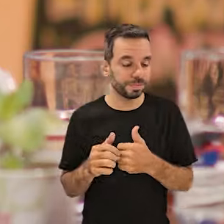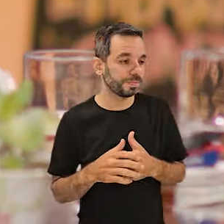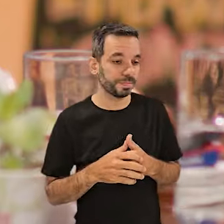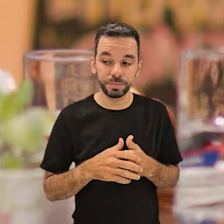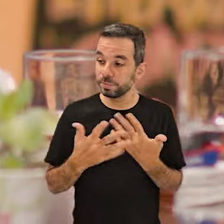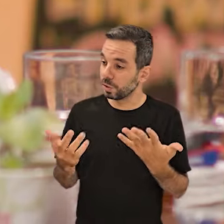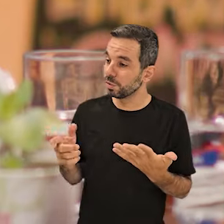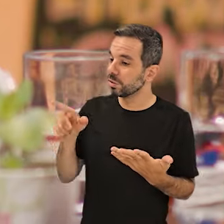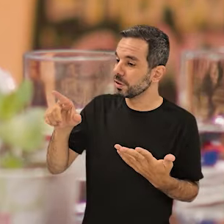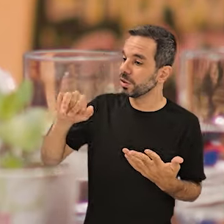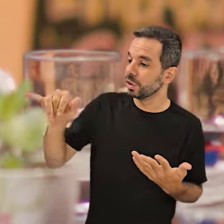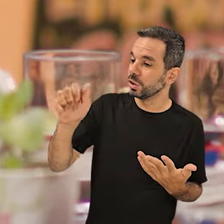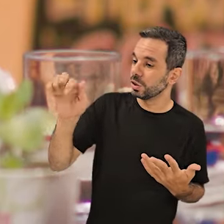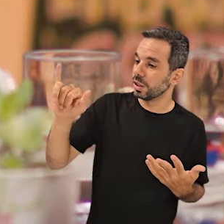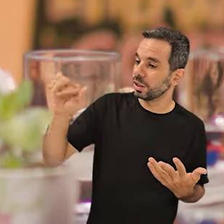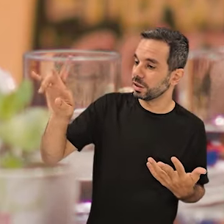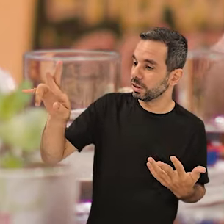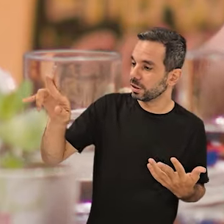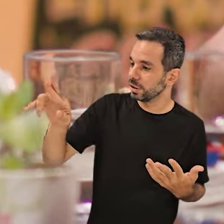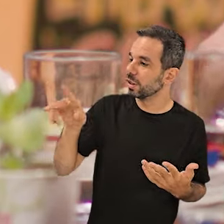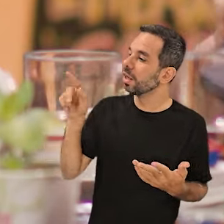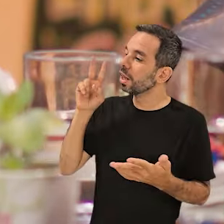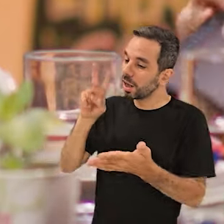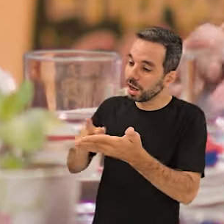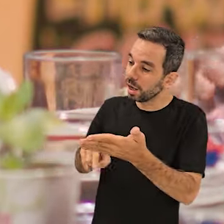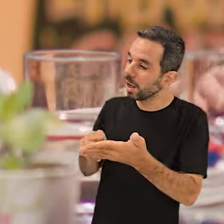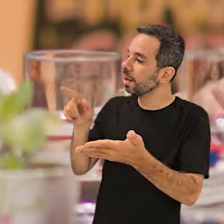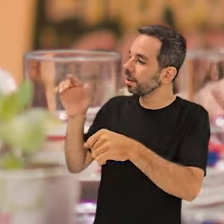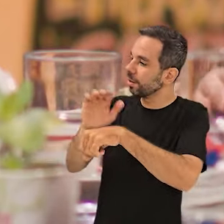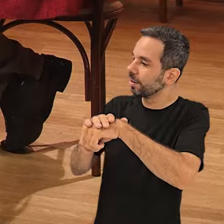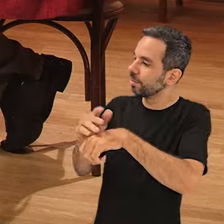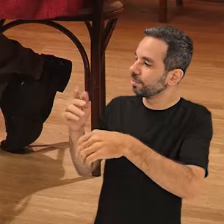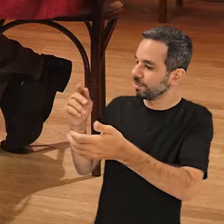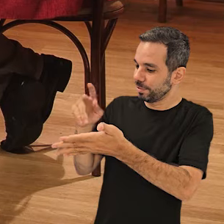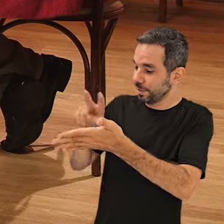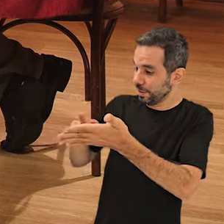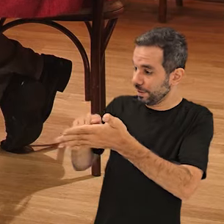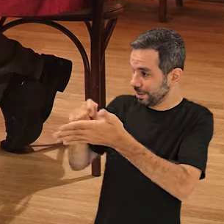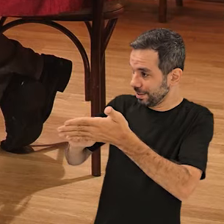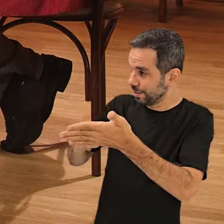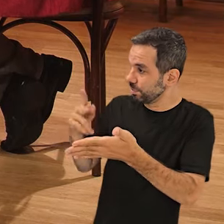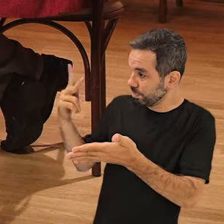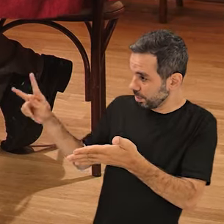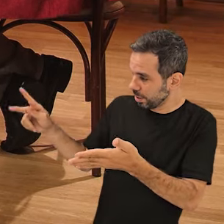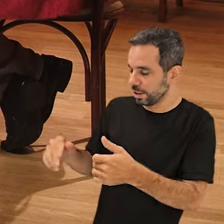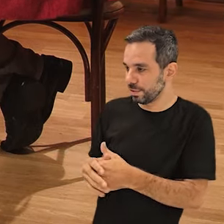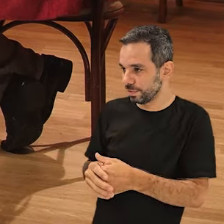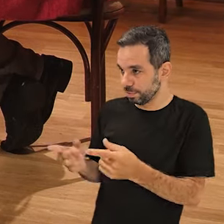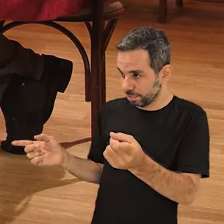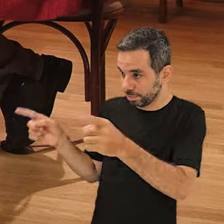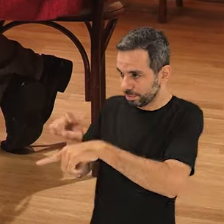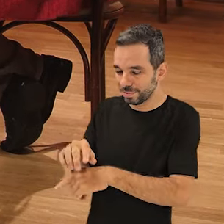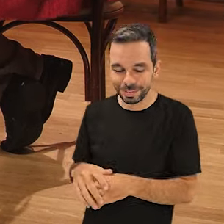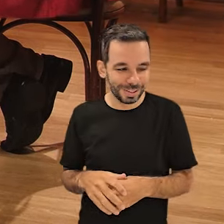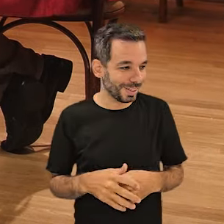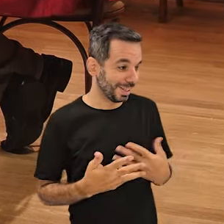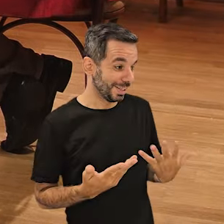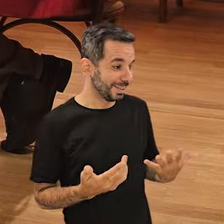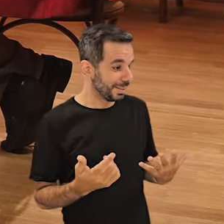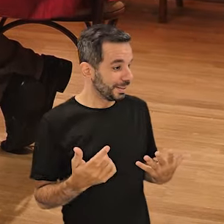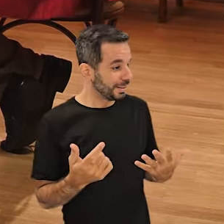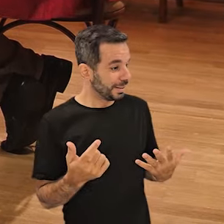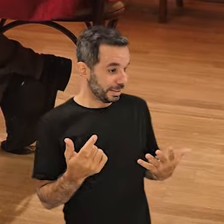Beleza. Então, Jair Donato, eu gostaria que você lesse o maestro Fabrício de Carvalho. Maestro, poxa vida, que honra. Indicação aqui também. Deixa